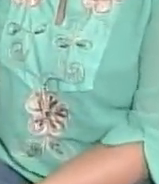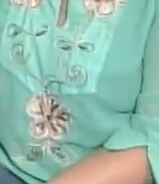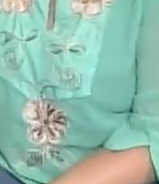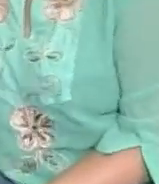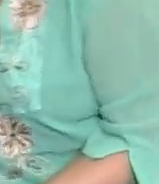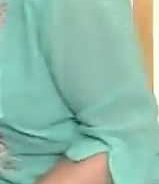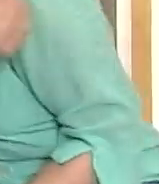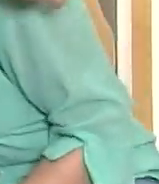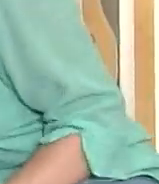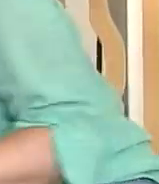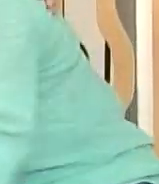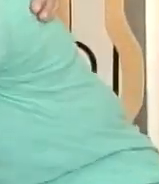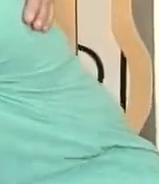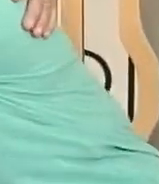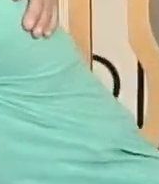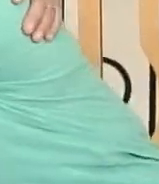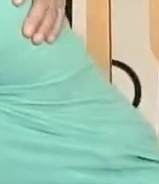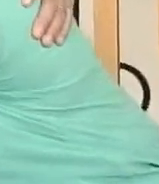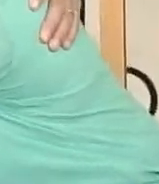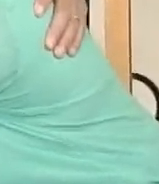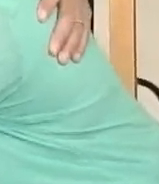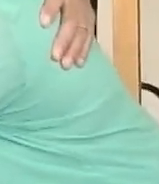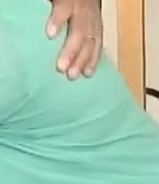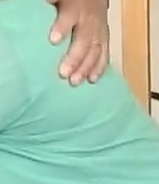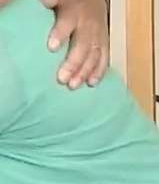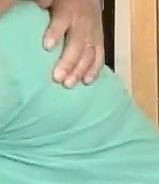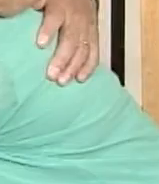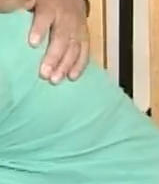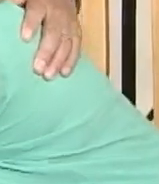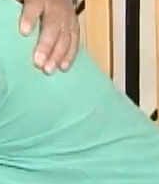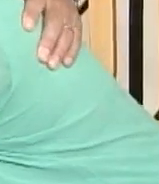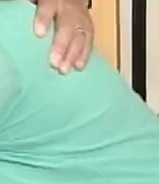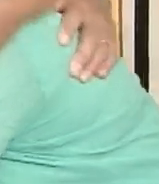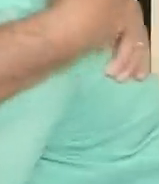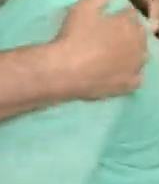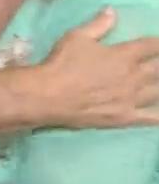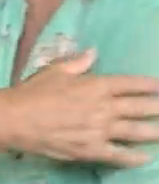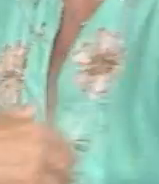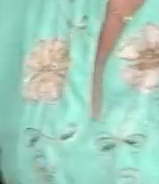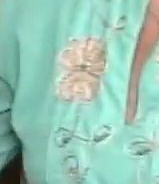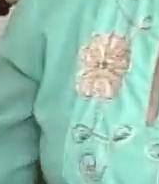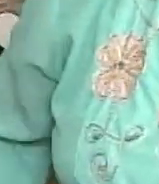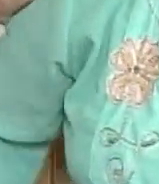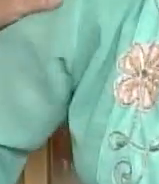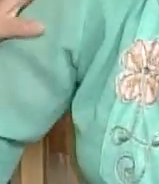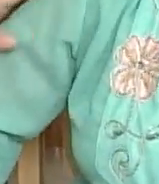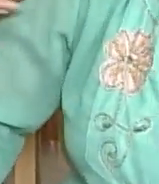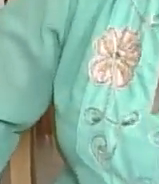Thank you.